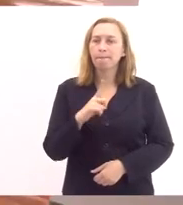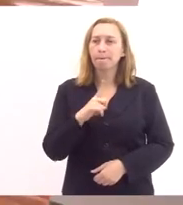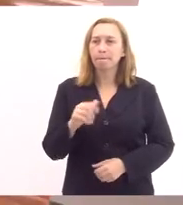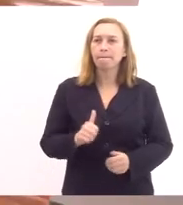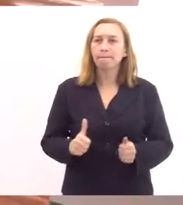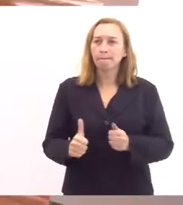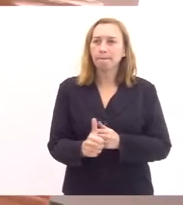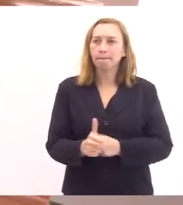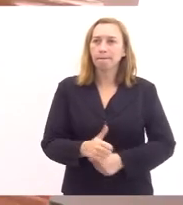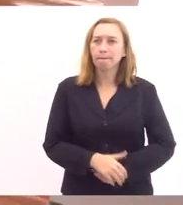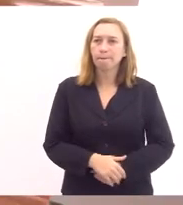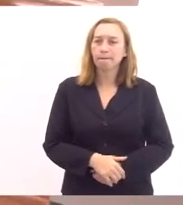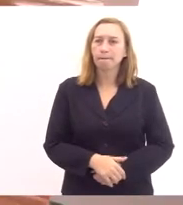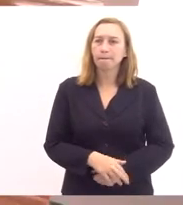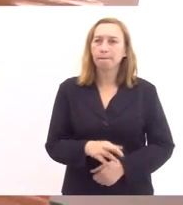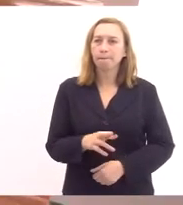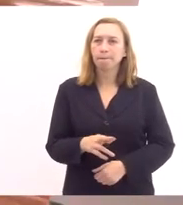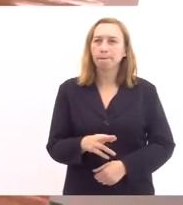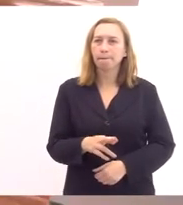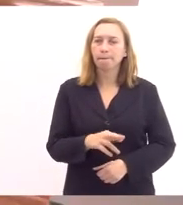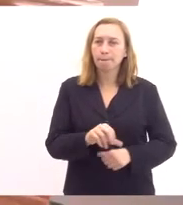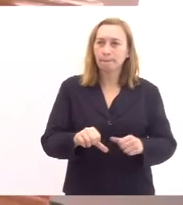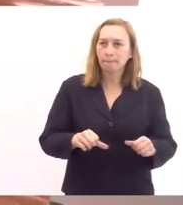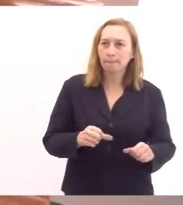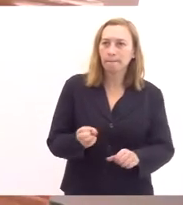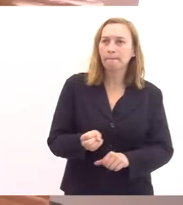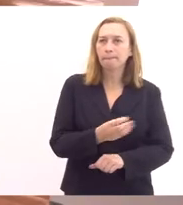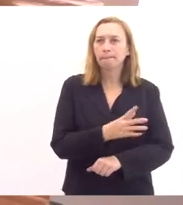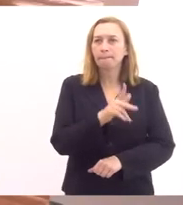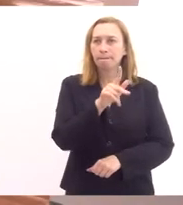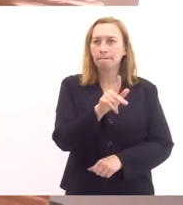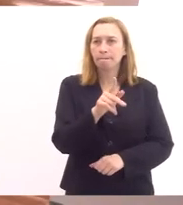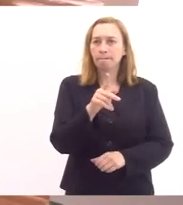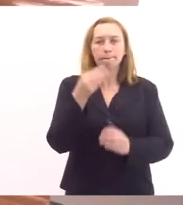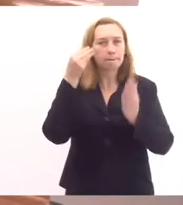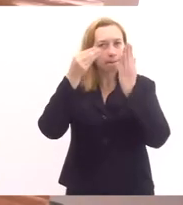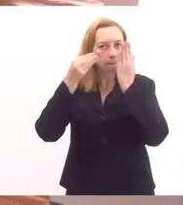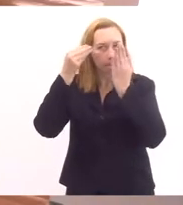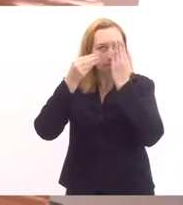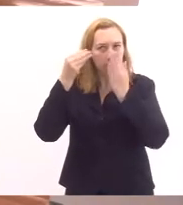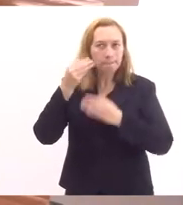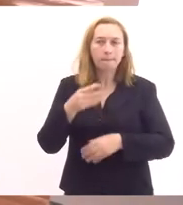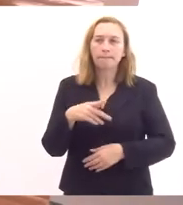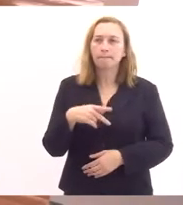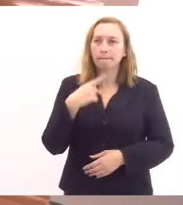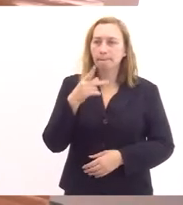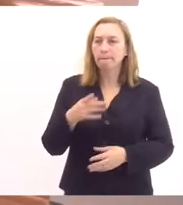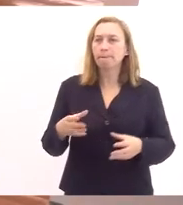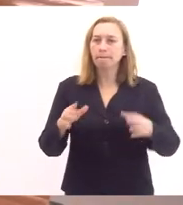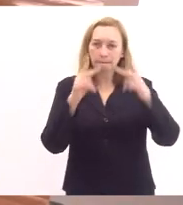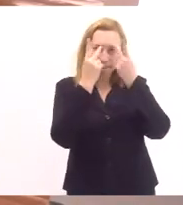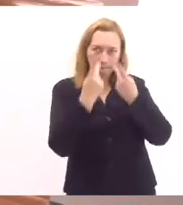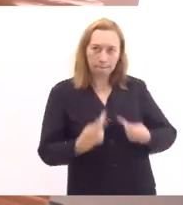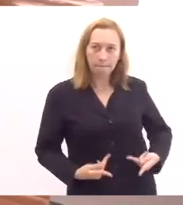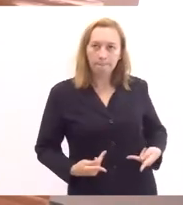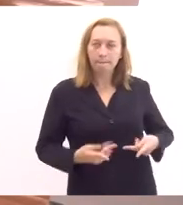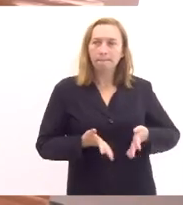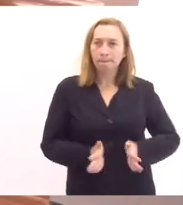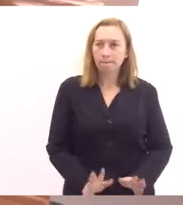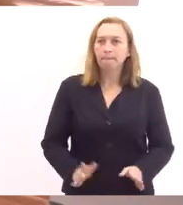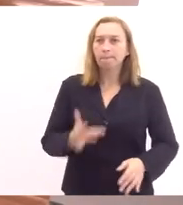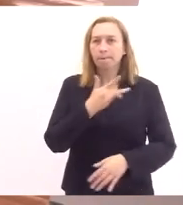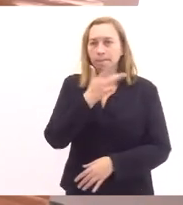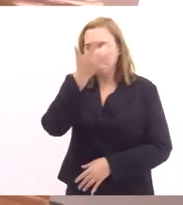frente pela reforma psiquiátrica a gente tá falando de humanização do parto tem a questão da humanização da saúde